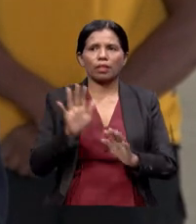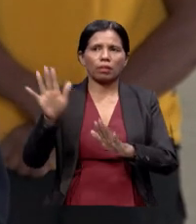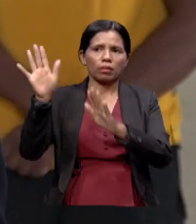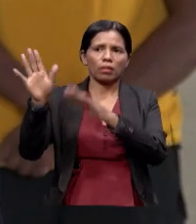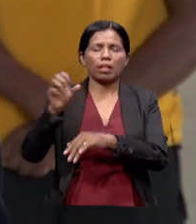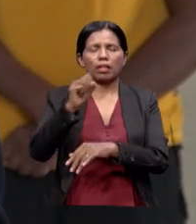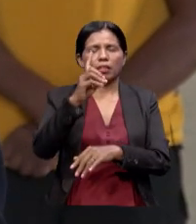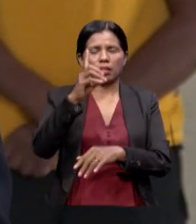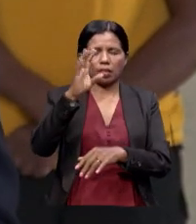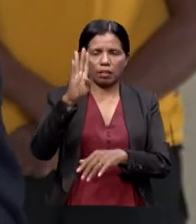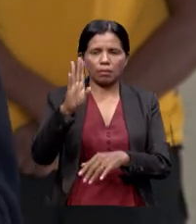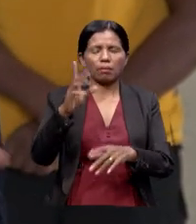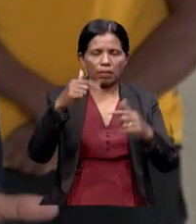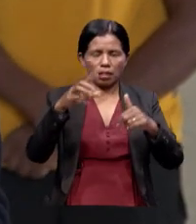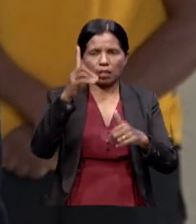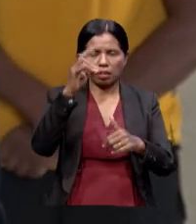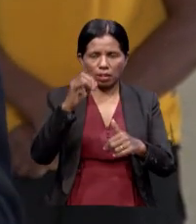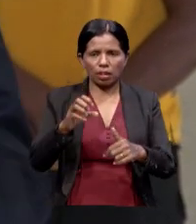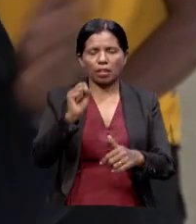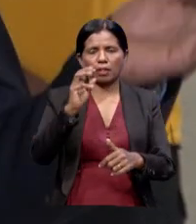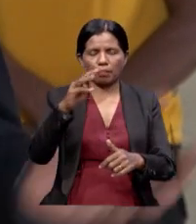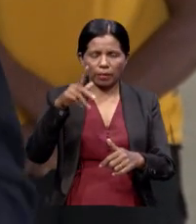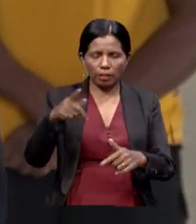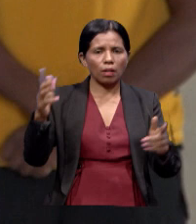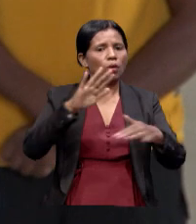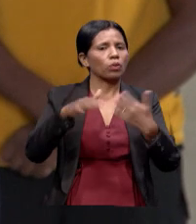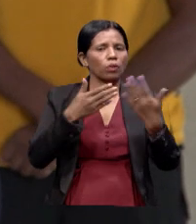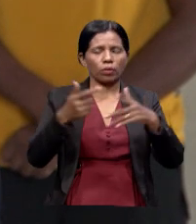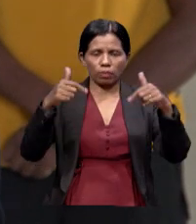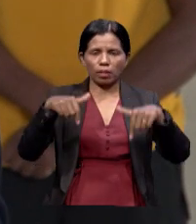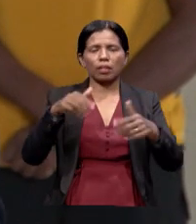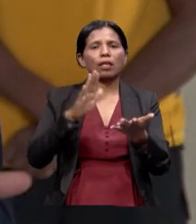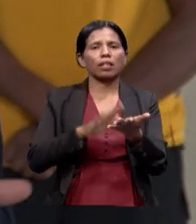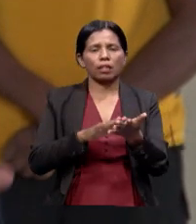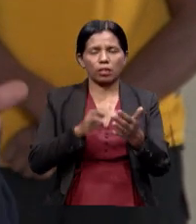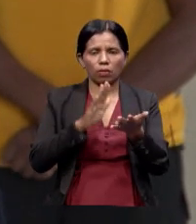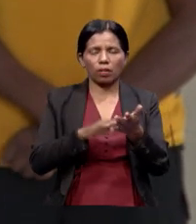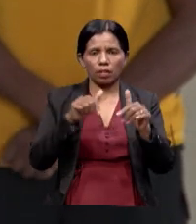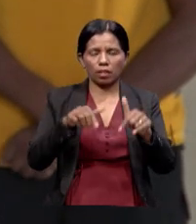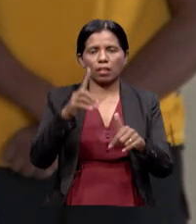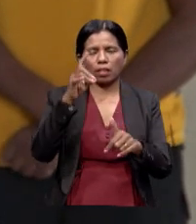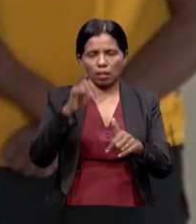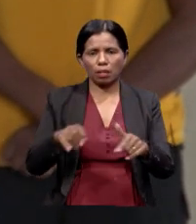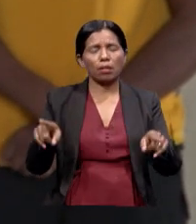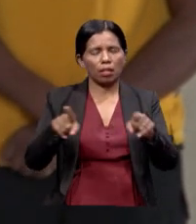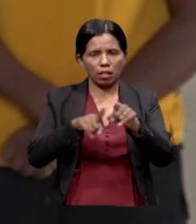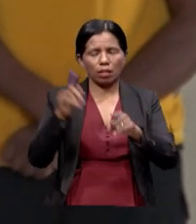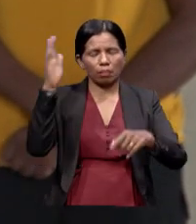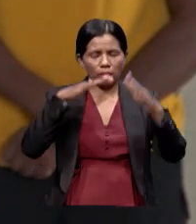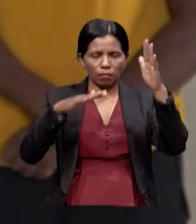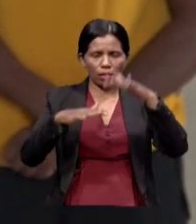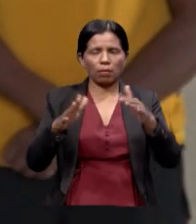mai dili, esemiamos mai dili, esempemos mai dili, otto mai na conu dili. Idene, sai problema bo,